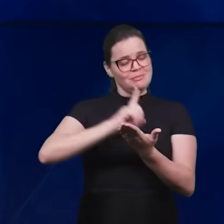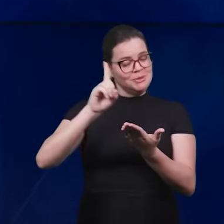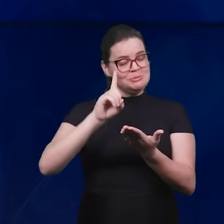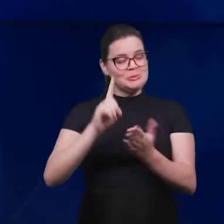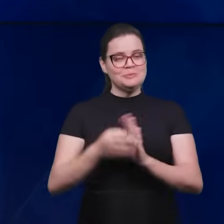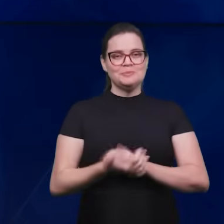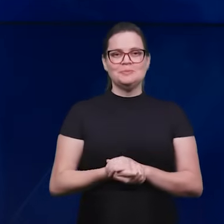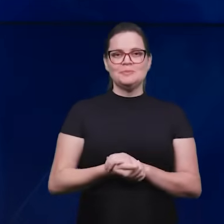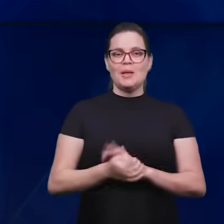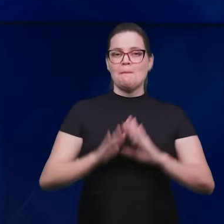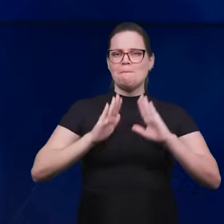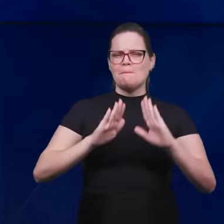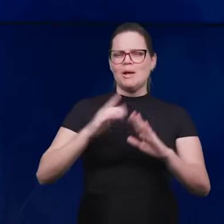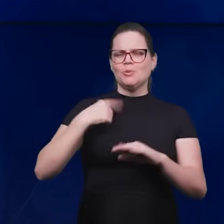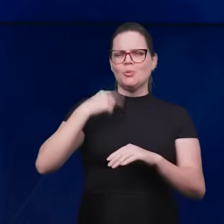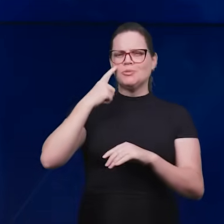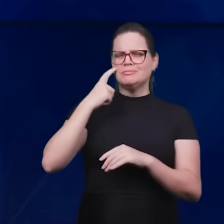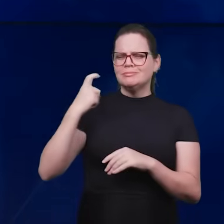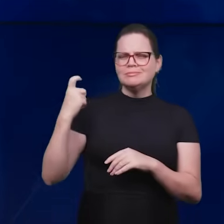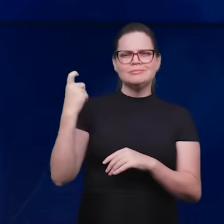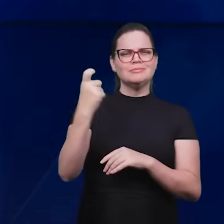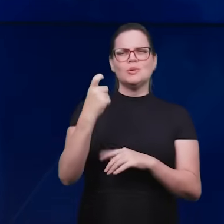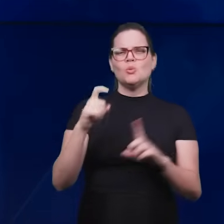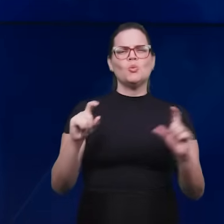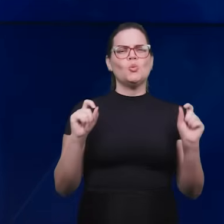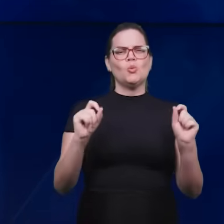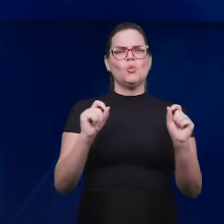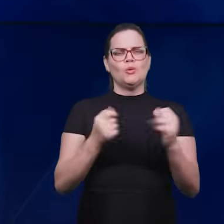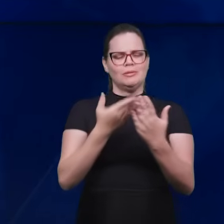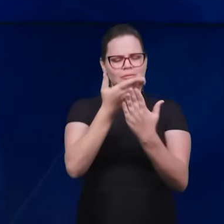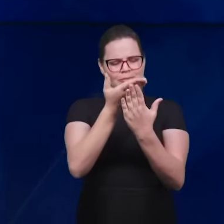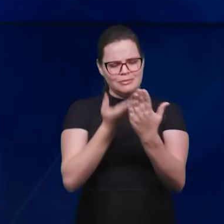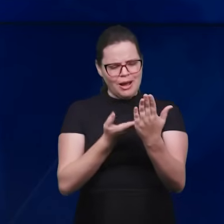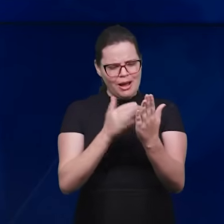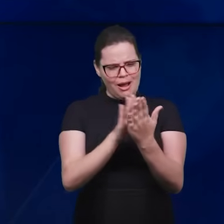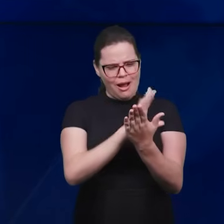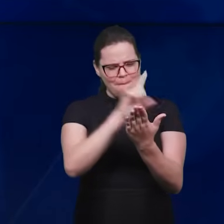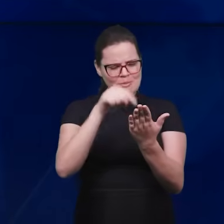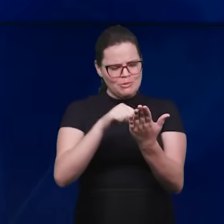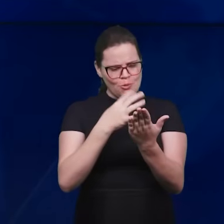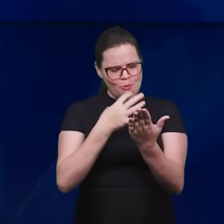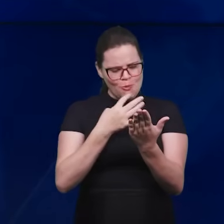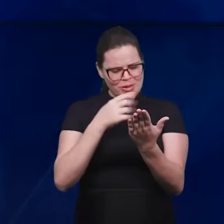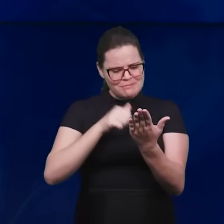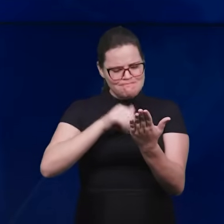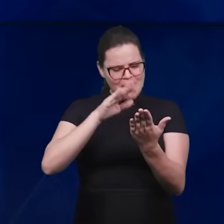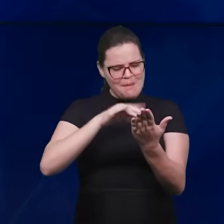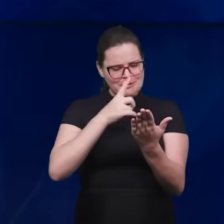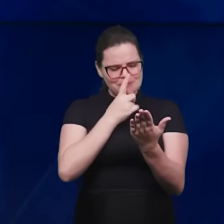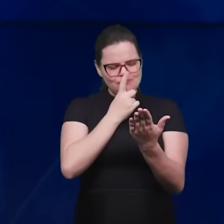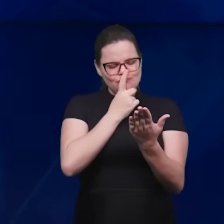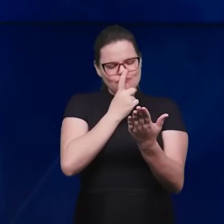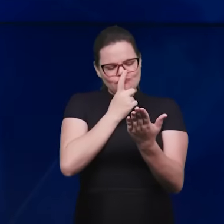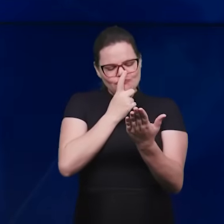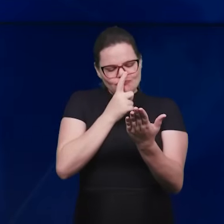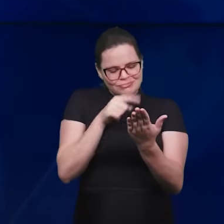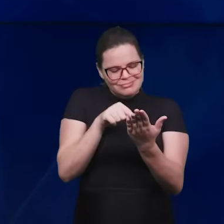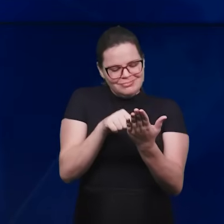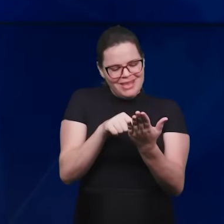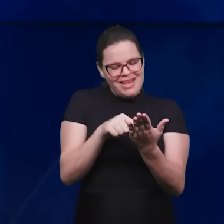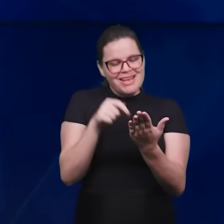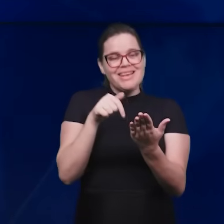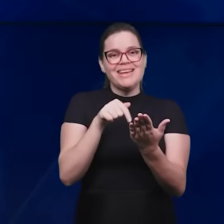Deus, com o interesse de conhecermos mais as Escrituras Sagradas e nos tornarmos,